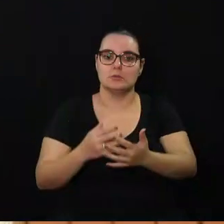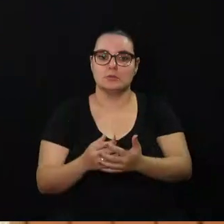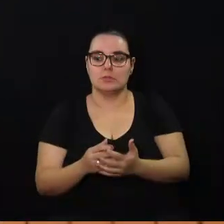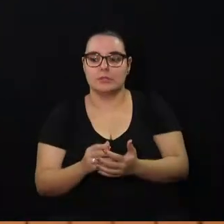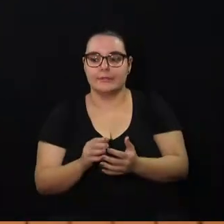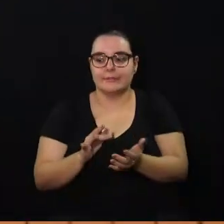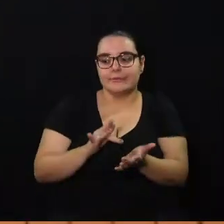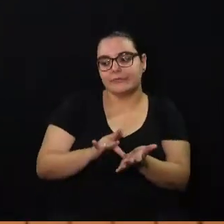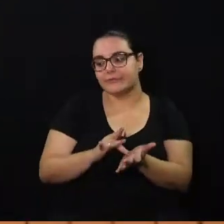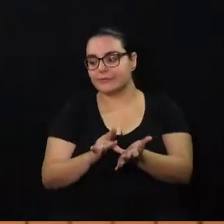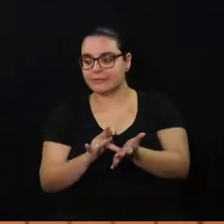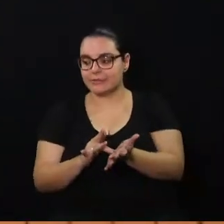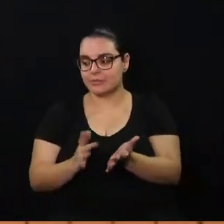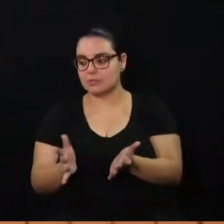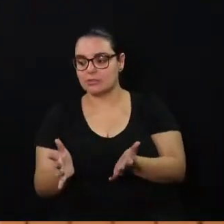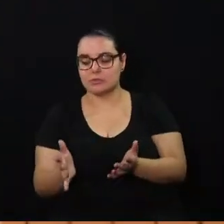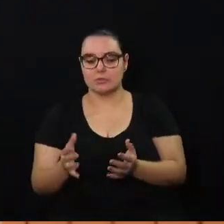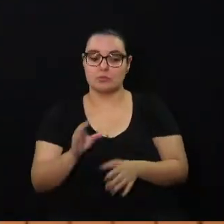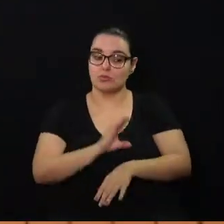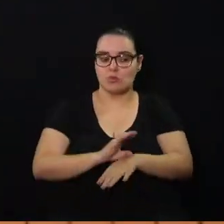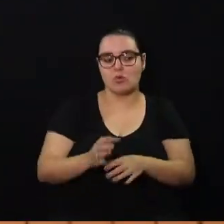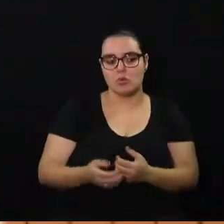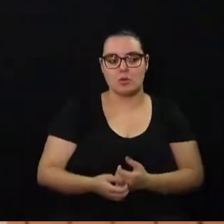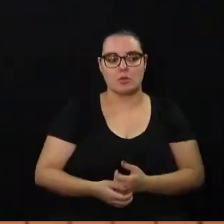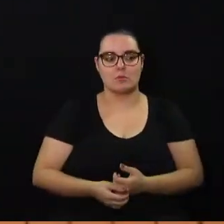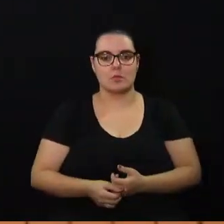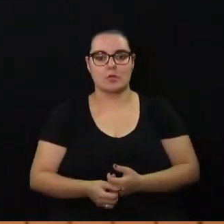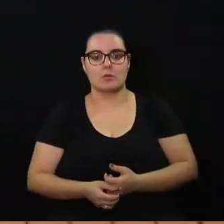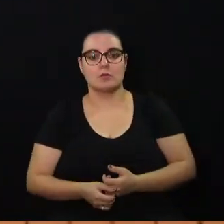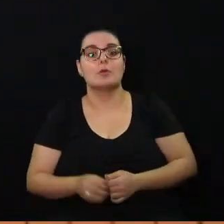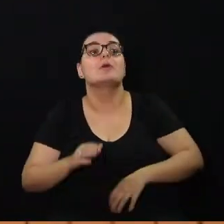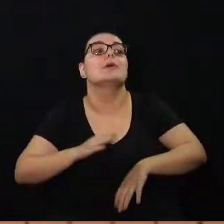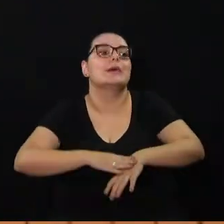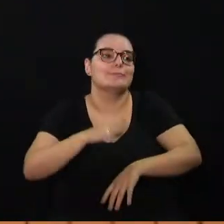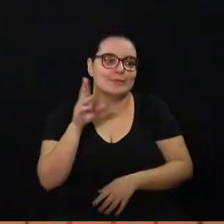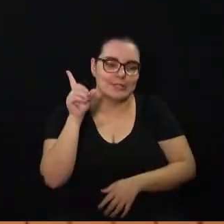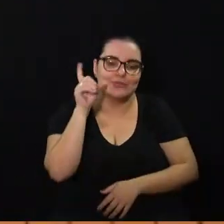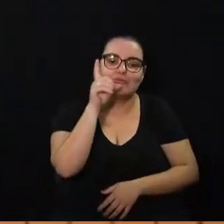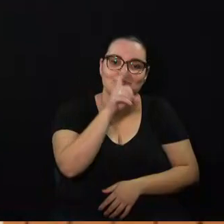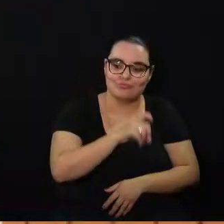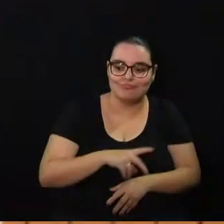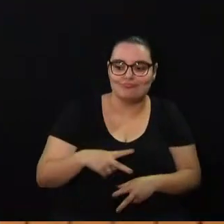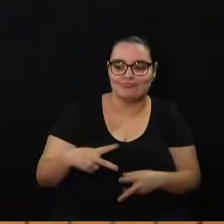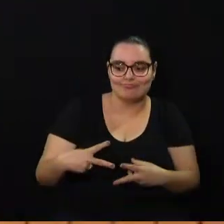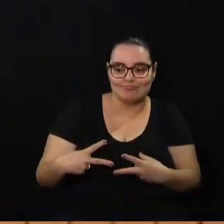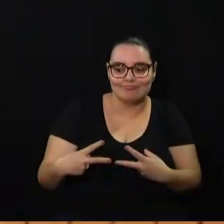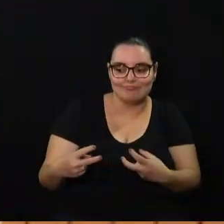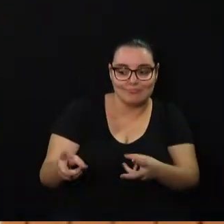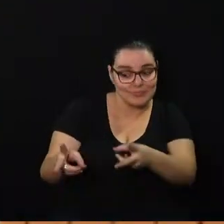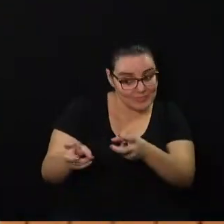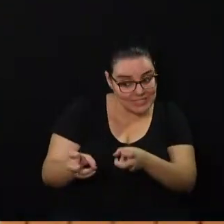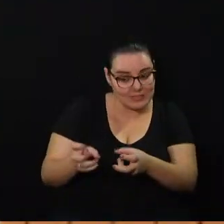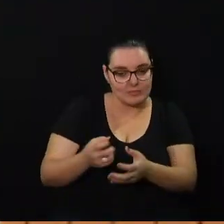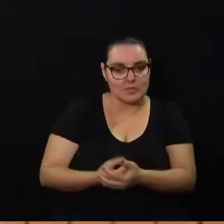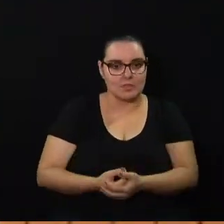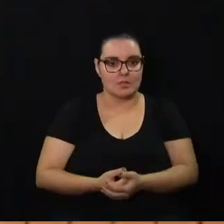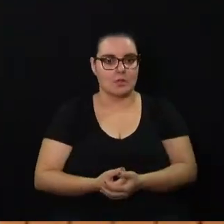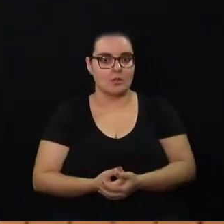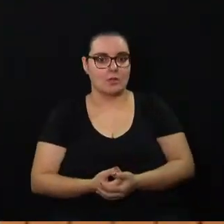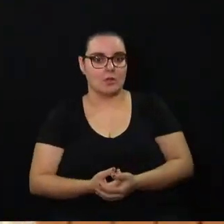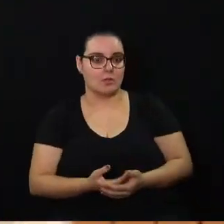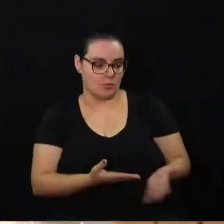disfarçar estereotipias então também é mais difícil de perceber ou é mais por exemplo esse adolescente que eu comentei